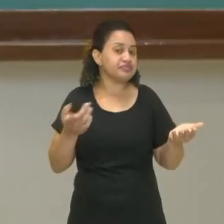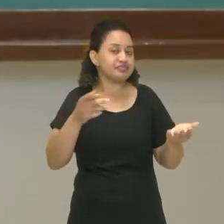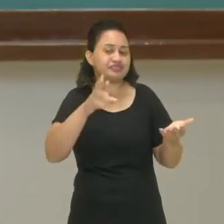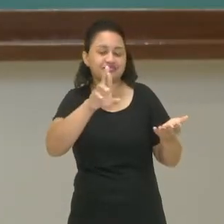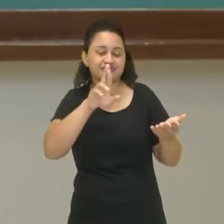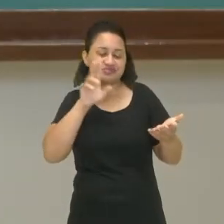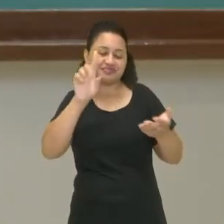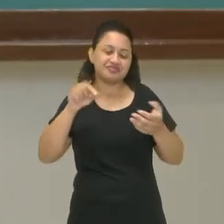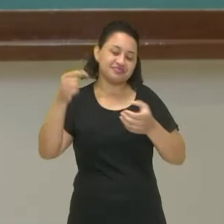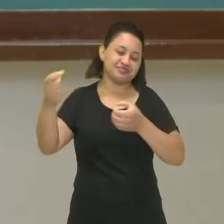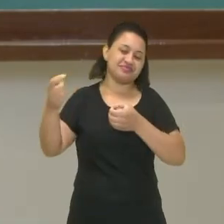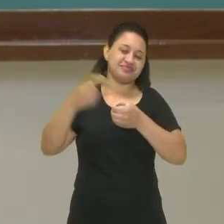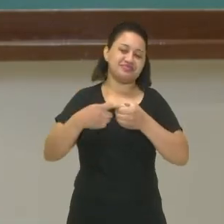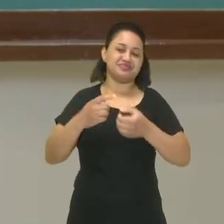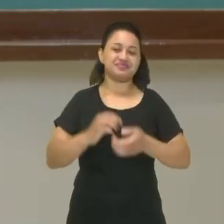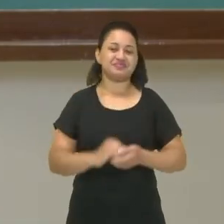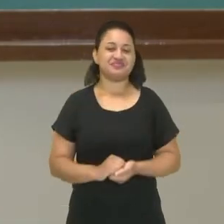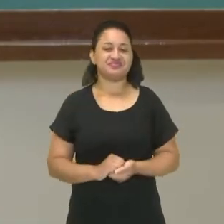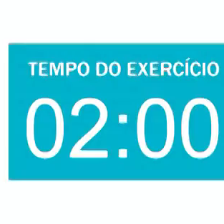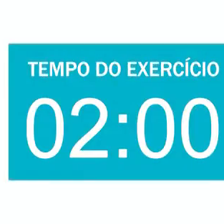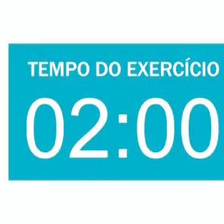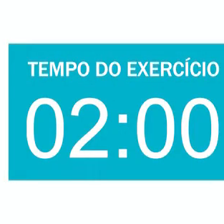Faz aí, te aguardo aqui.